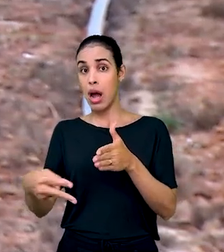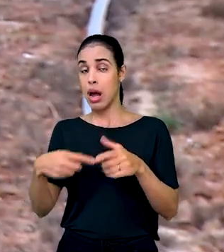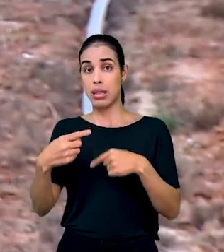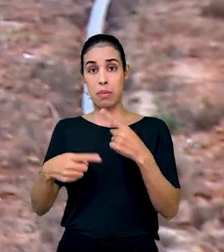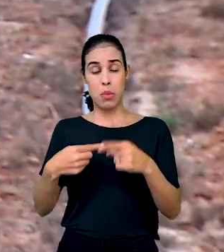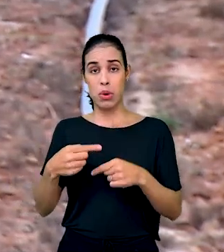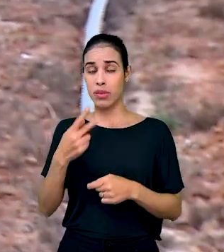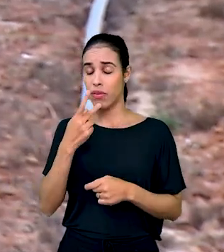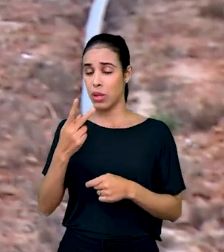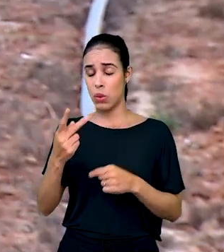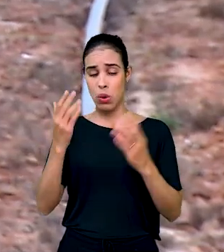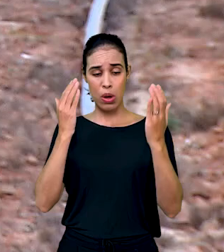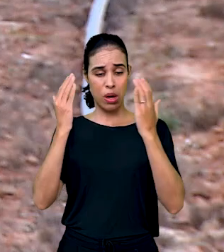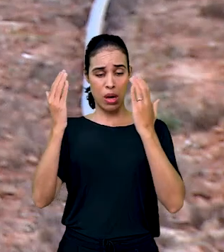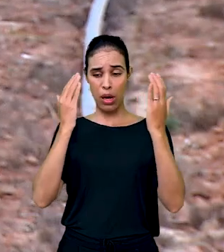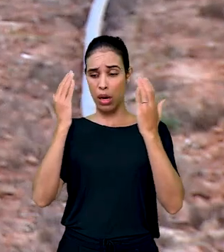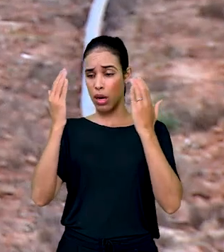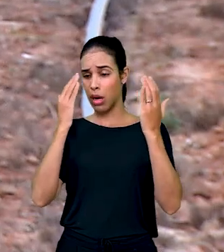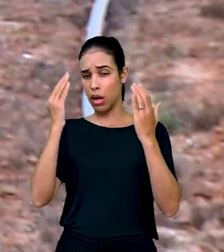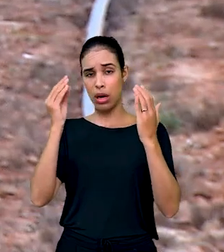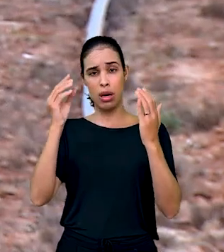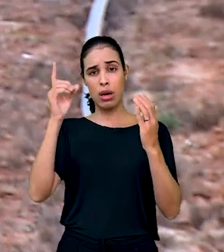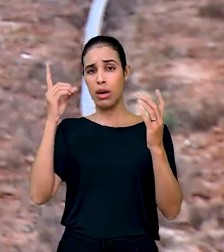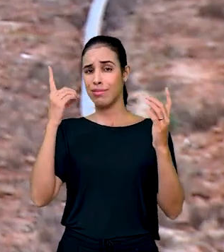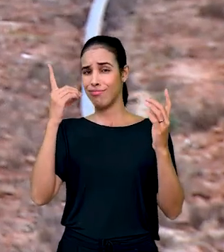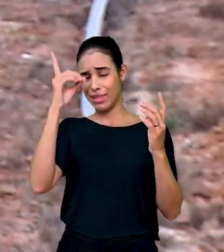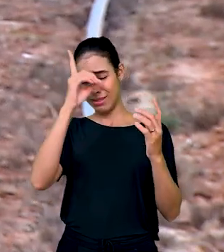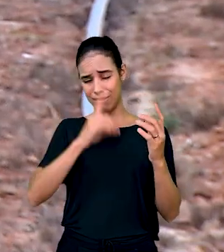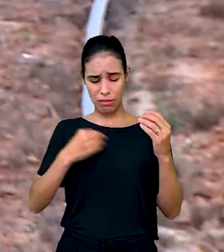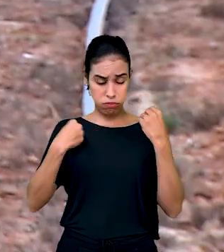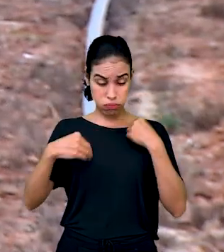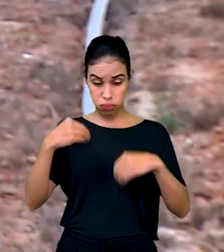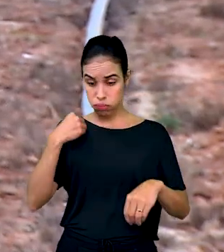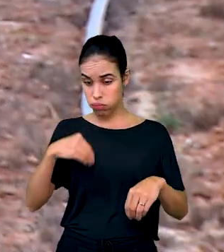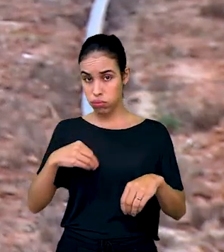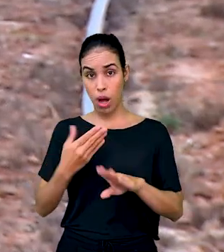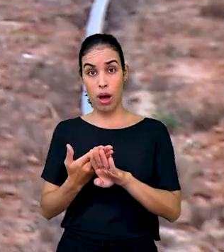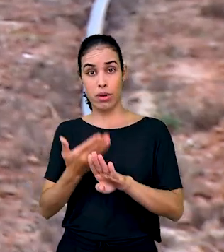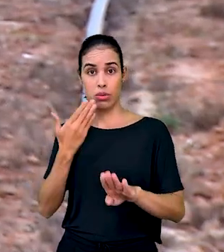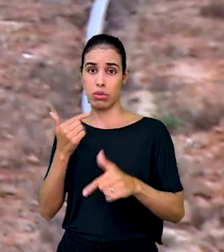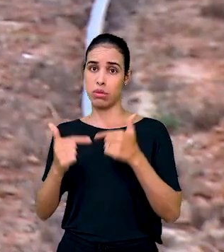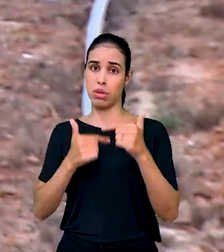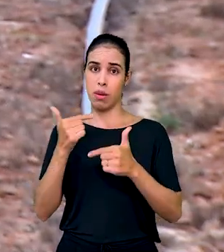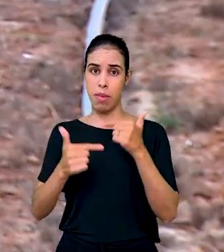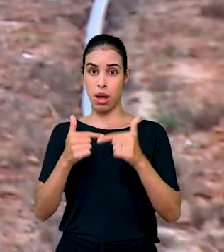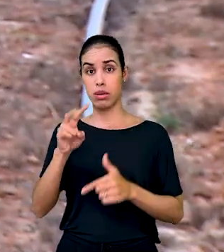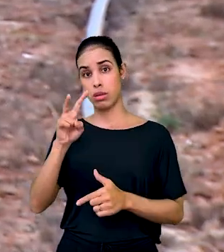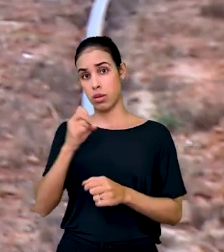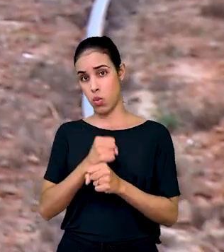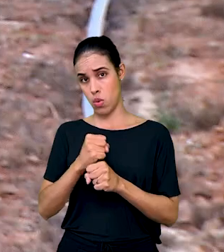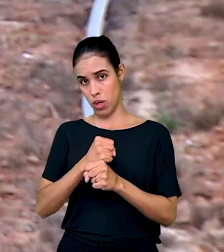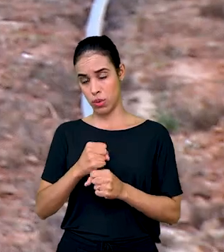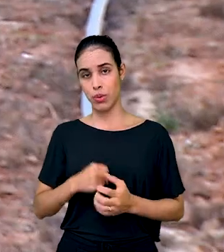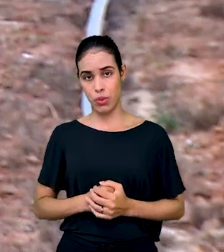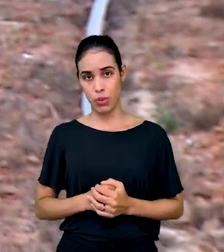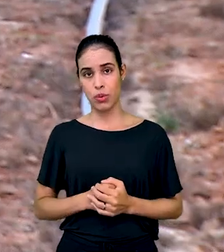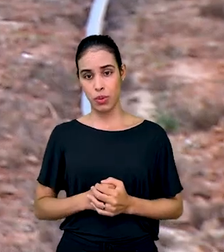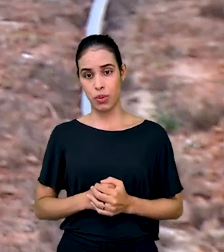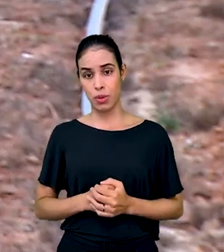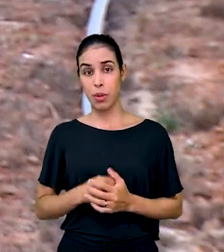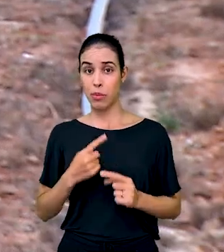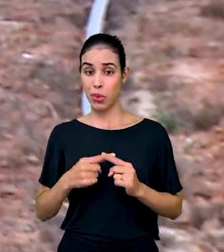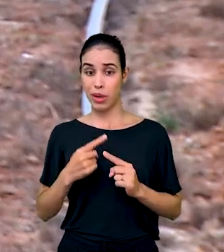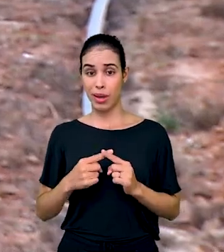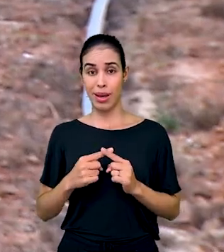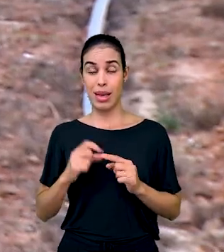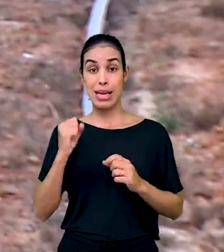acidente, o homem disse ter entrado em depressão profunda e que acabou afastado do trabalho por mais de 5 anos,